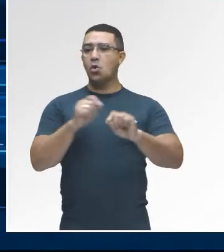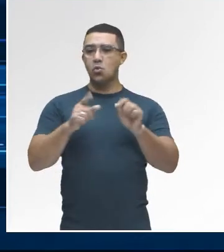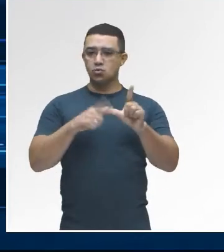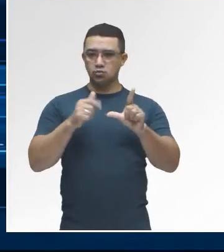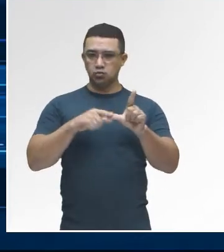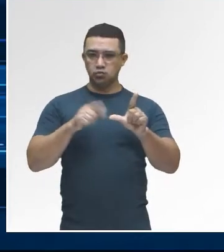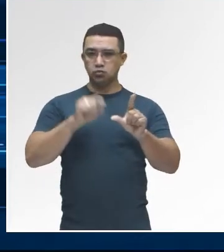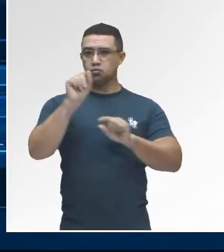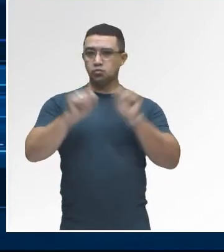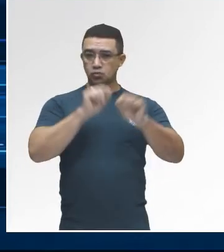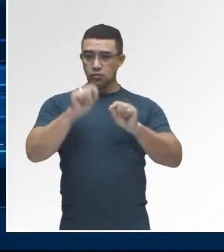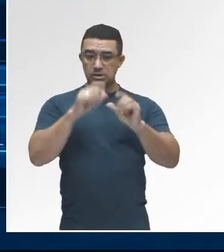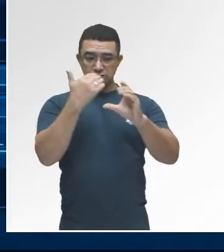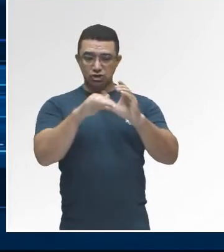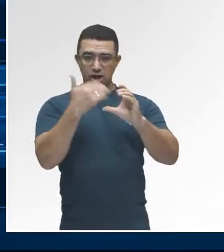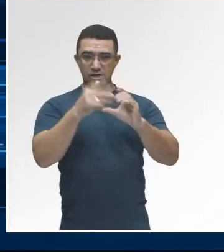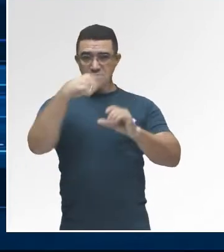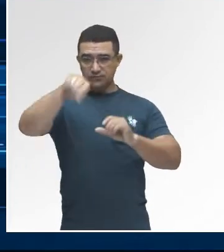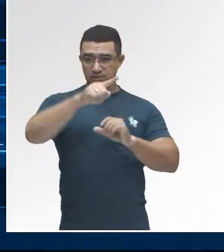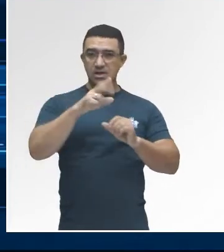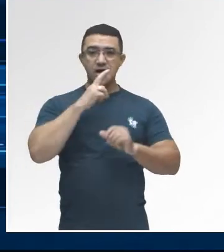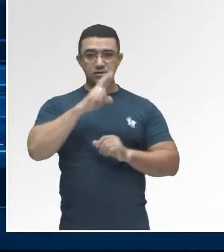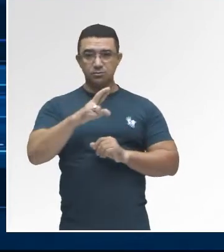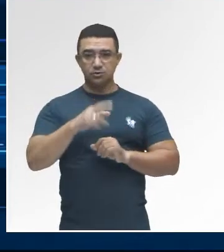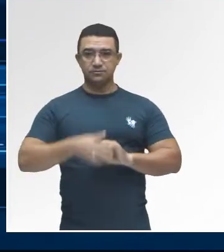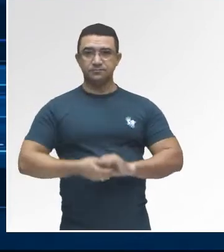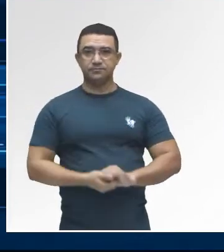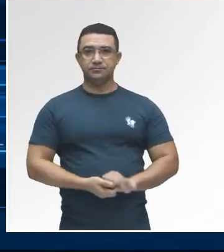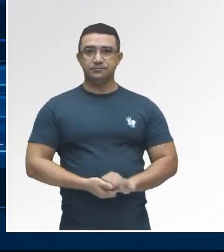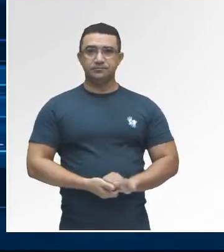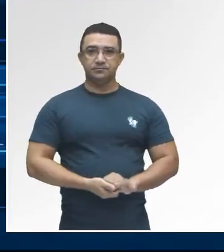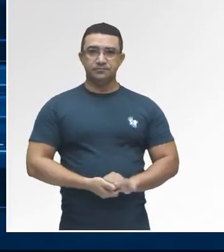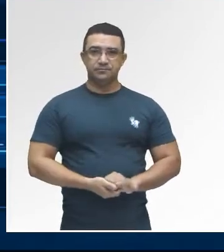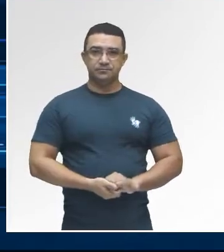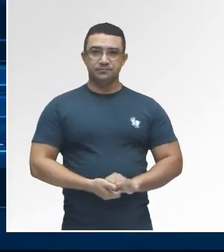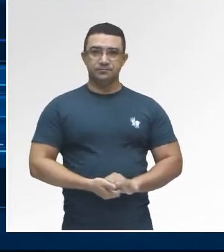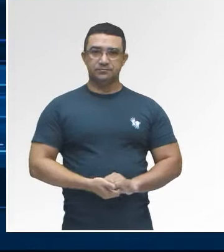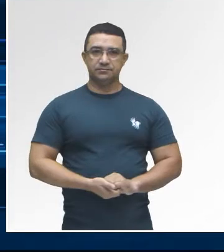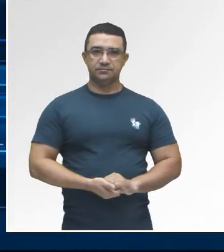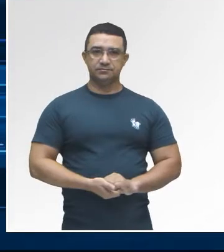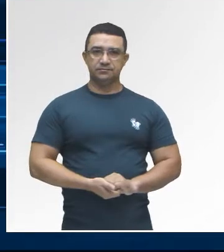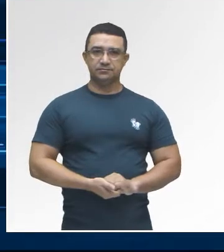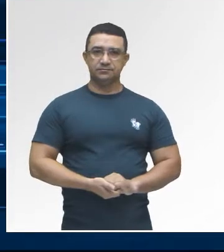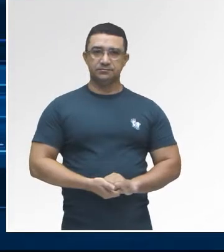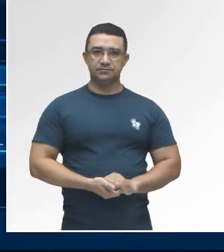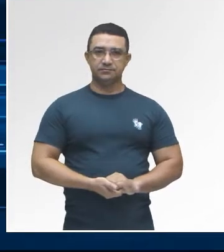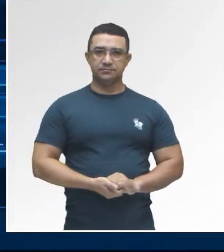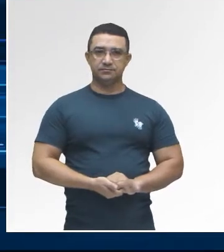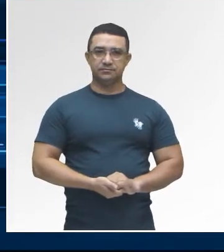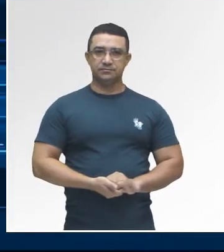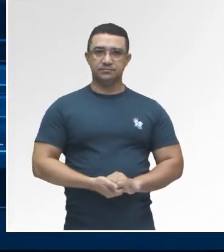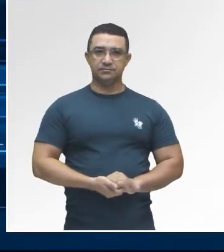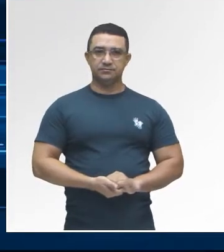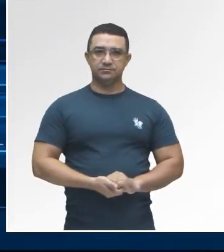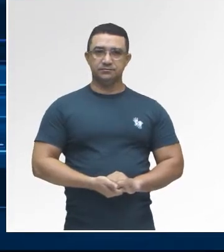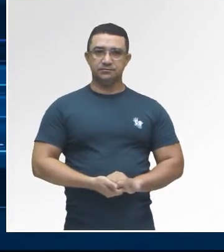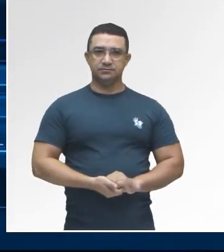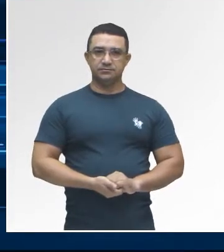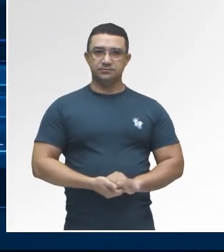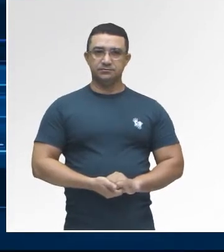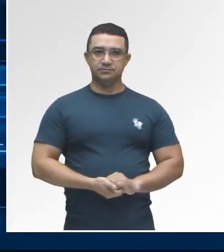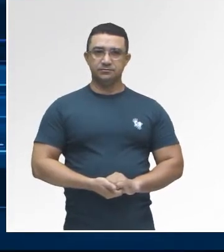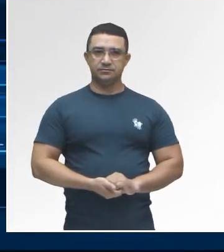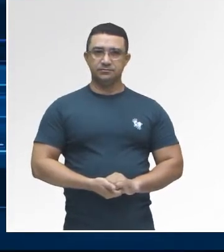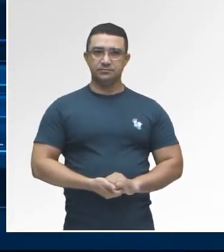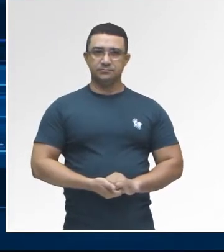de novo para o chat público e eu vou interagir com os alunos lá para saber qual é a opção de resposta deles dessa vez. Let's